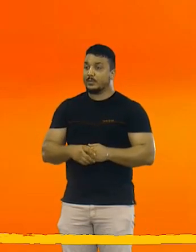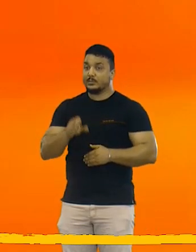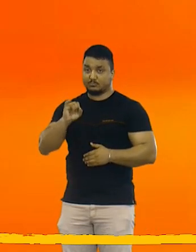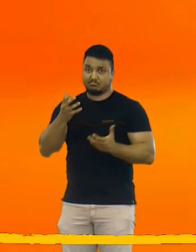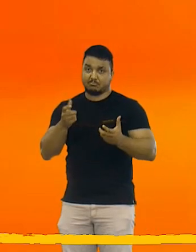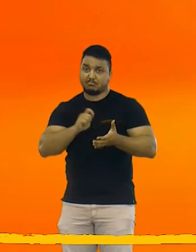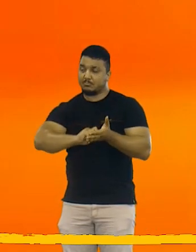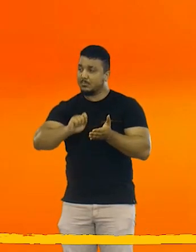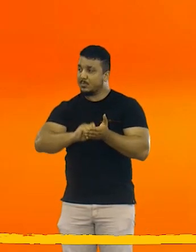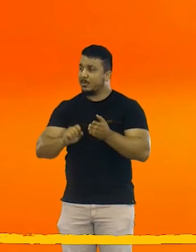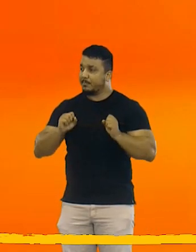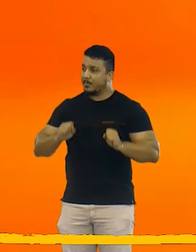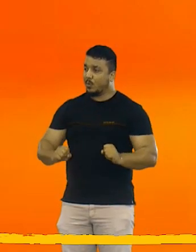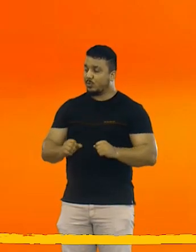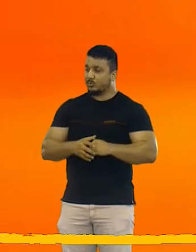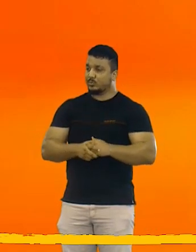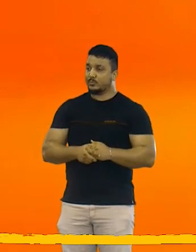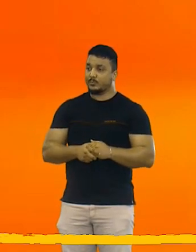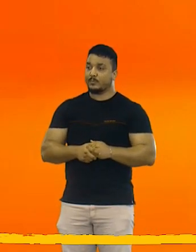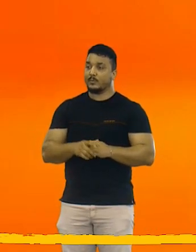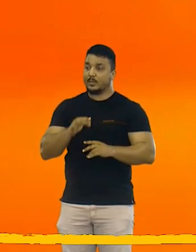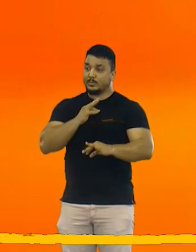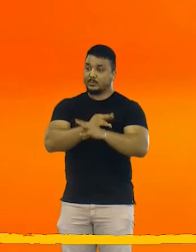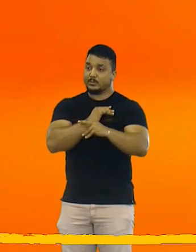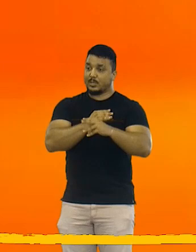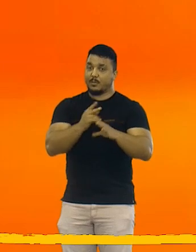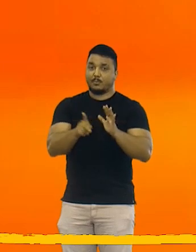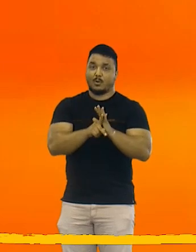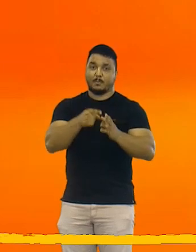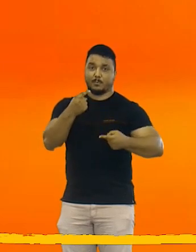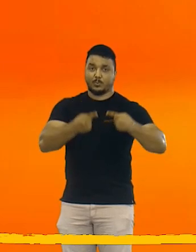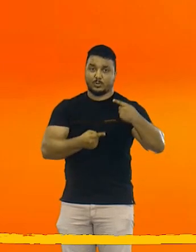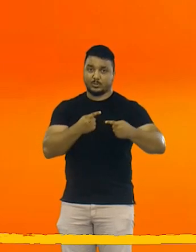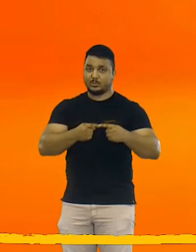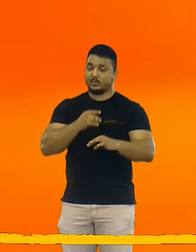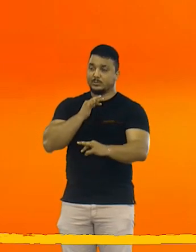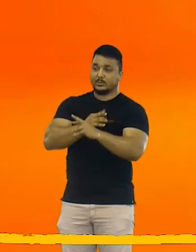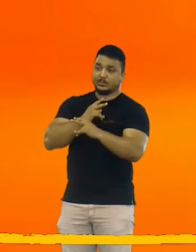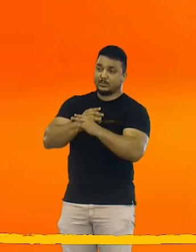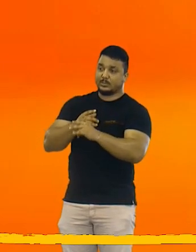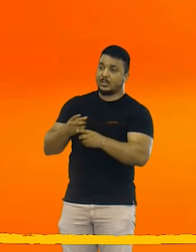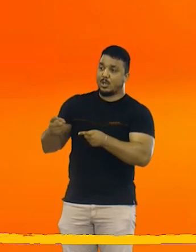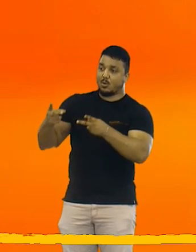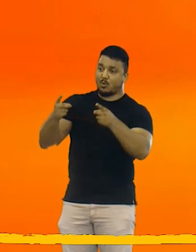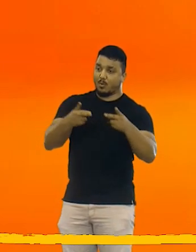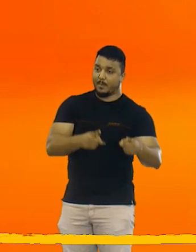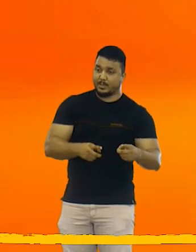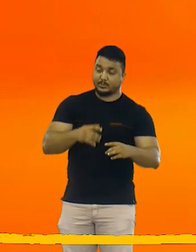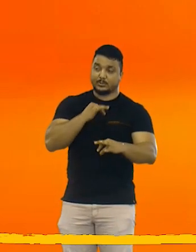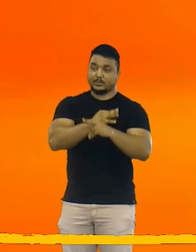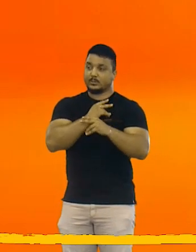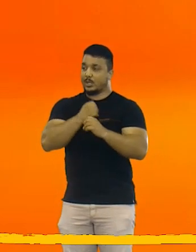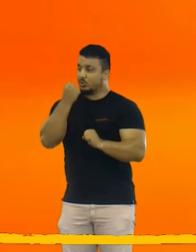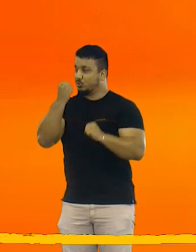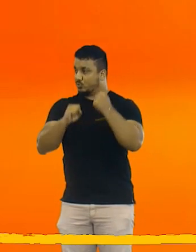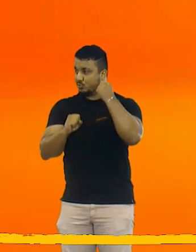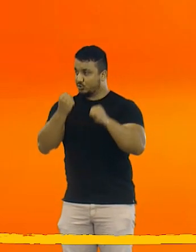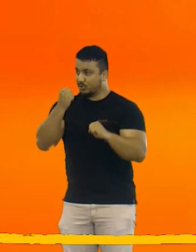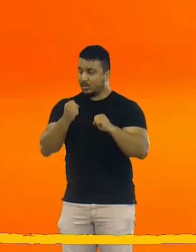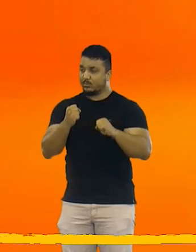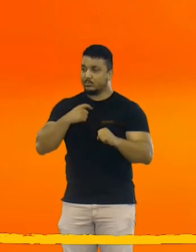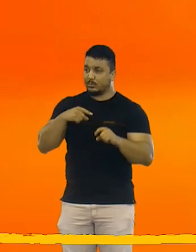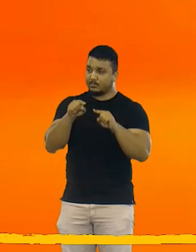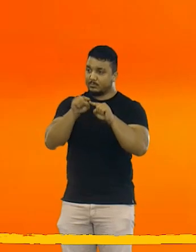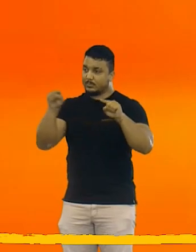quiserem escrever, façam um esquemazinho, ó, cidade política, cidade comercial, cidade industrial, aí bota um traço e bota zona